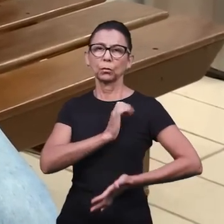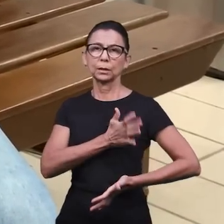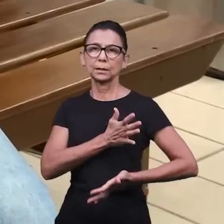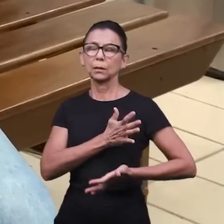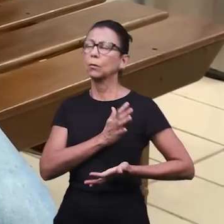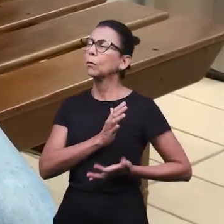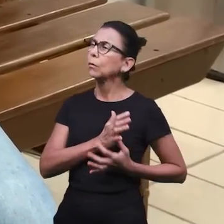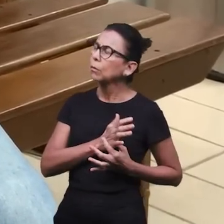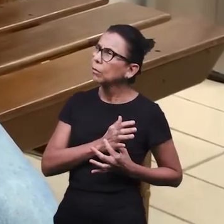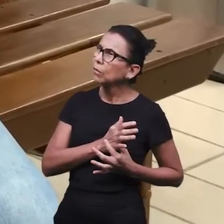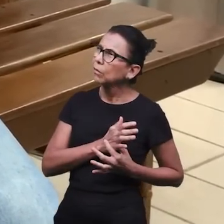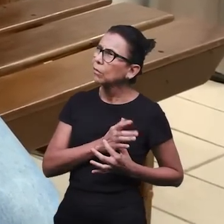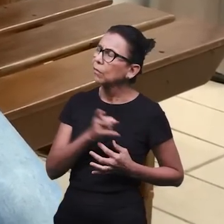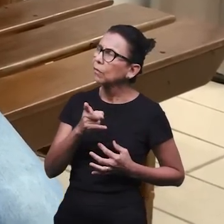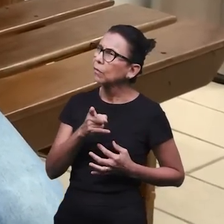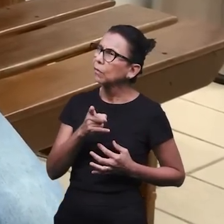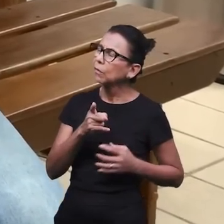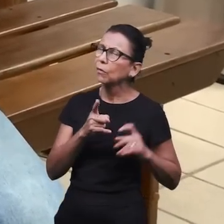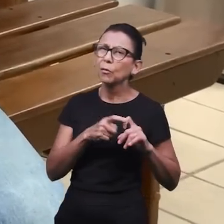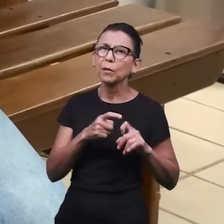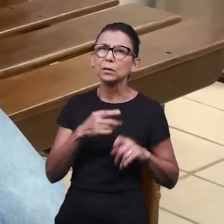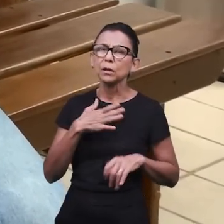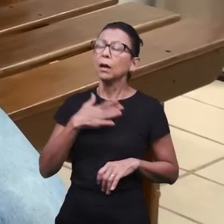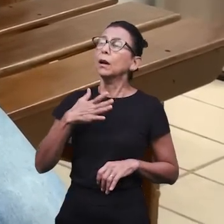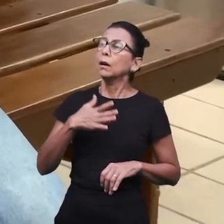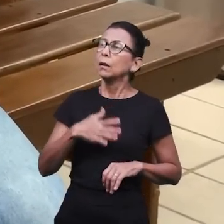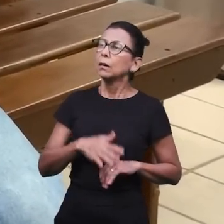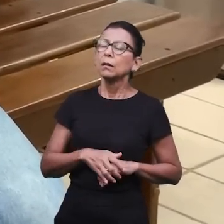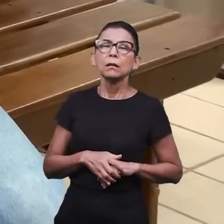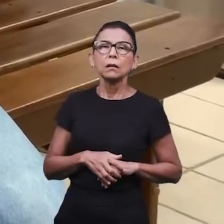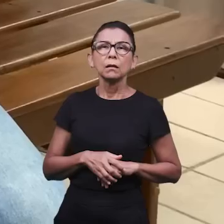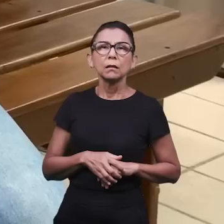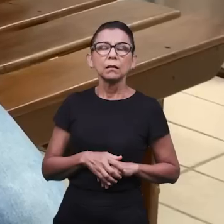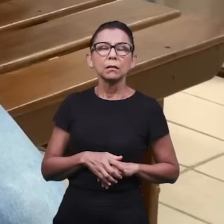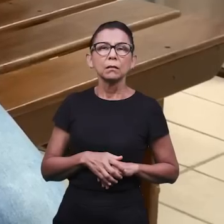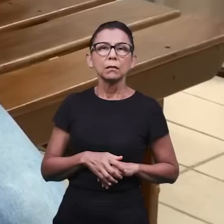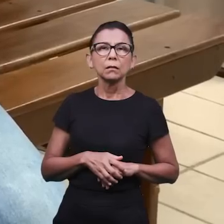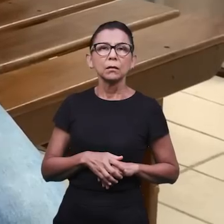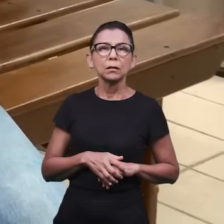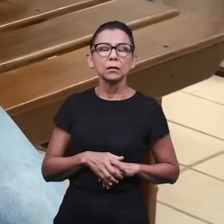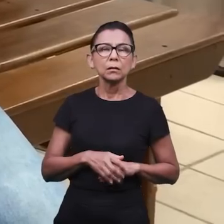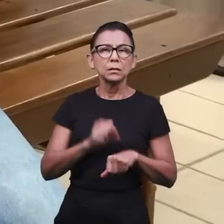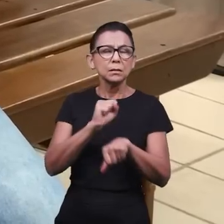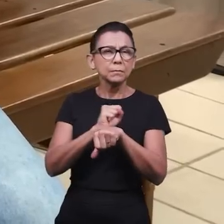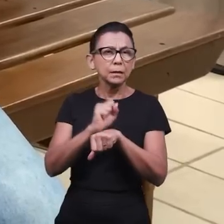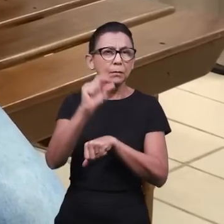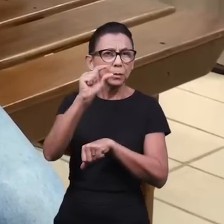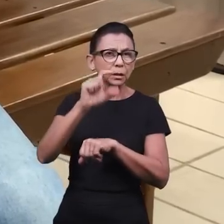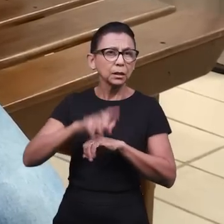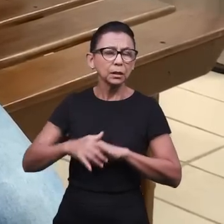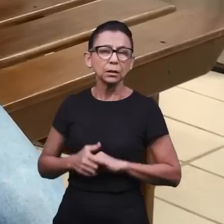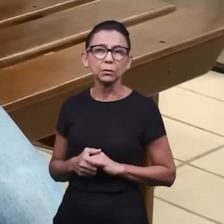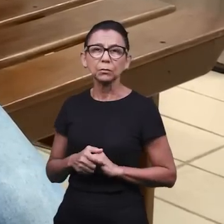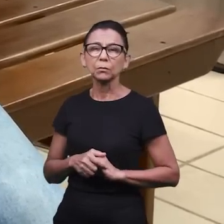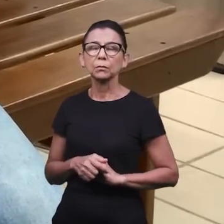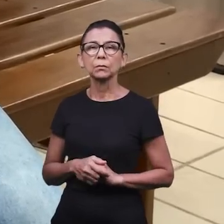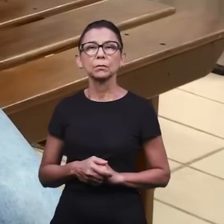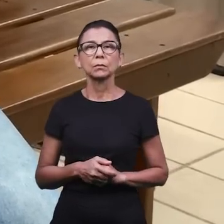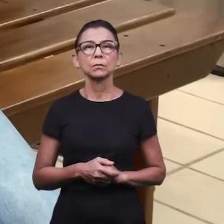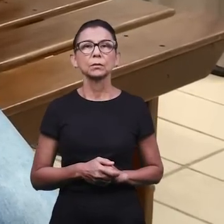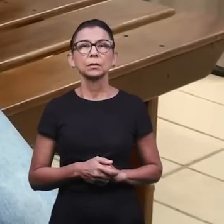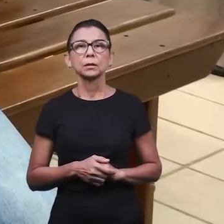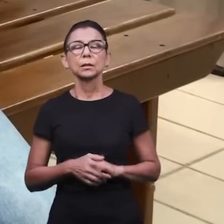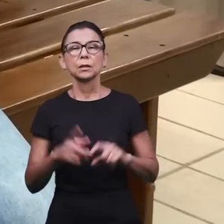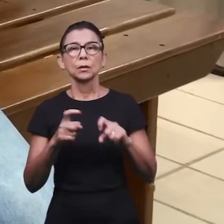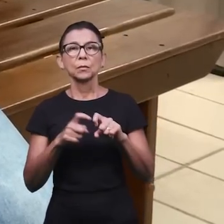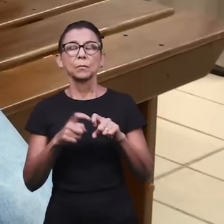Aí o médico ficou assustado, chegou e disse assim, opa, só um pouquinho. Aí ele voltou, quando ele voltou, começou o